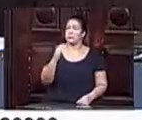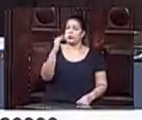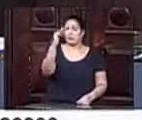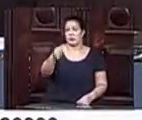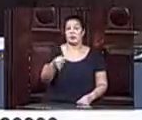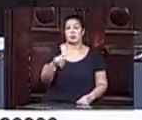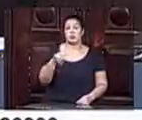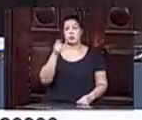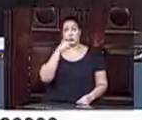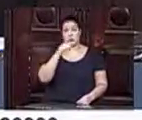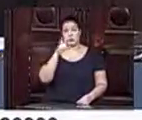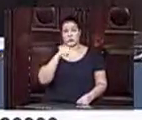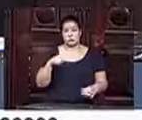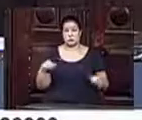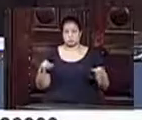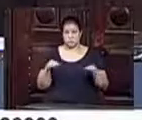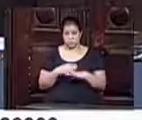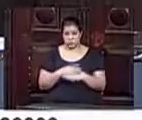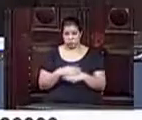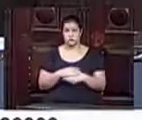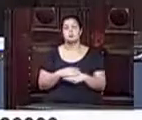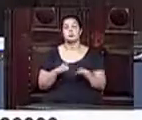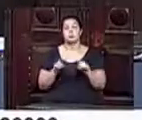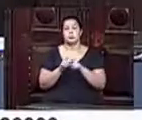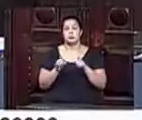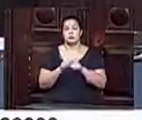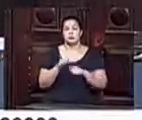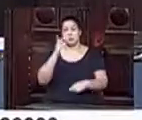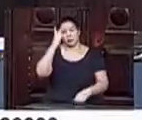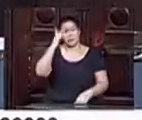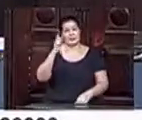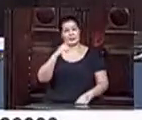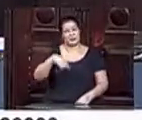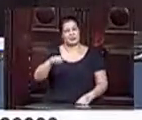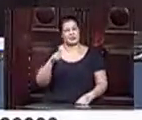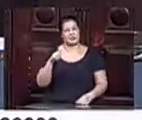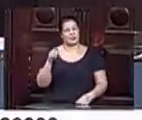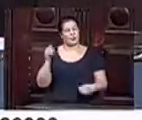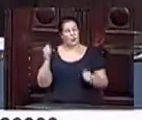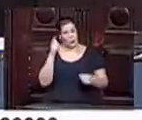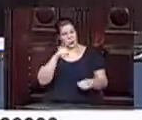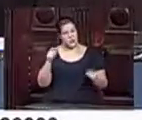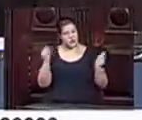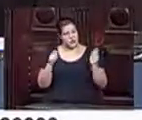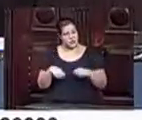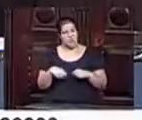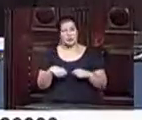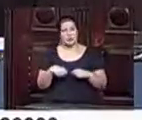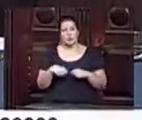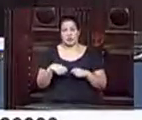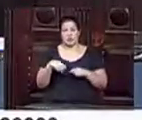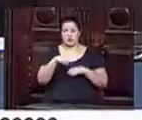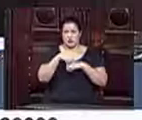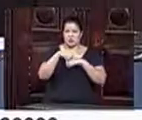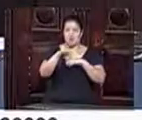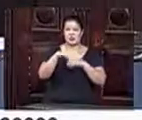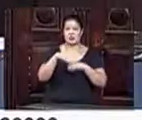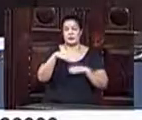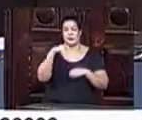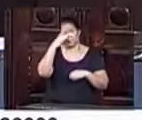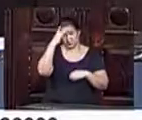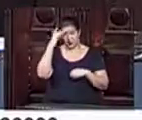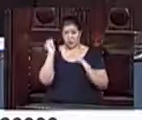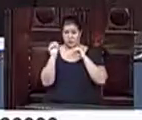já marcada para o dia 31 de maio, para que nós possamos fazer um direcionamento do fluxo